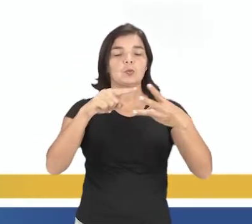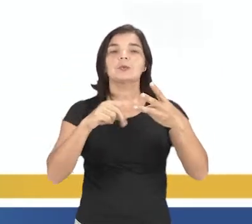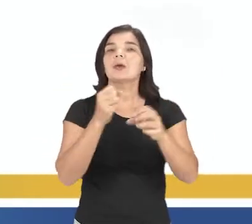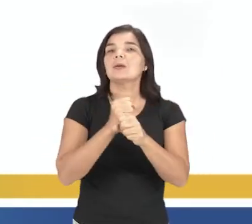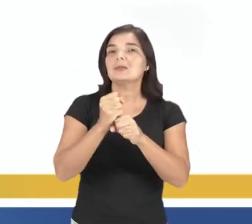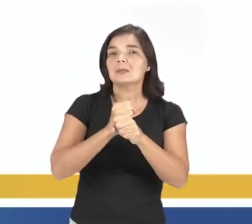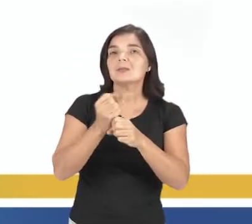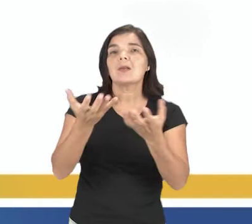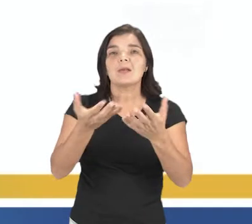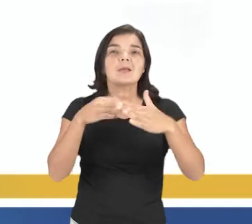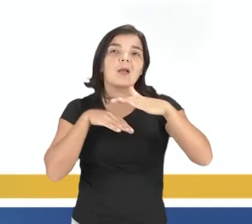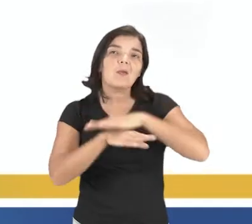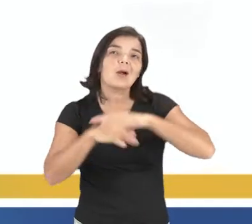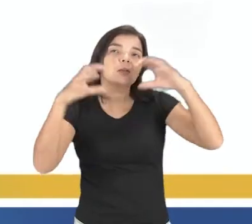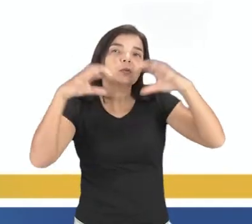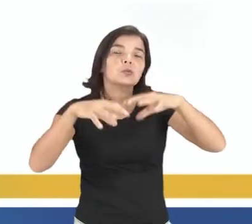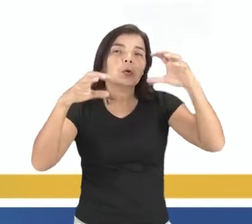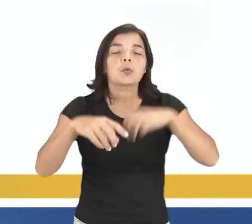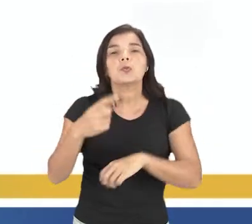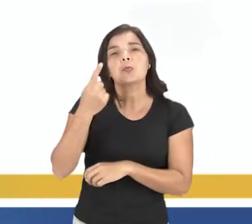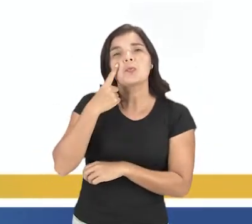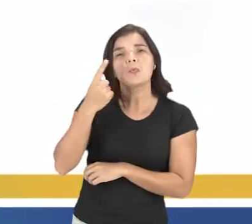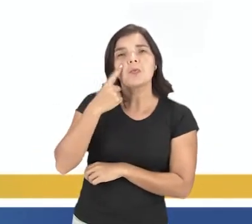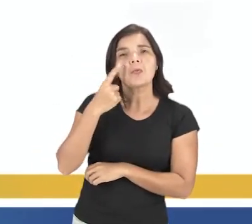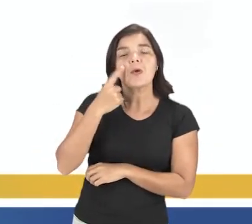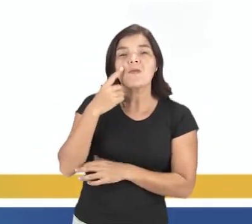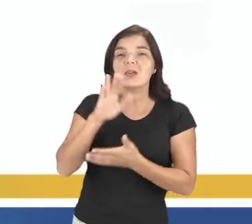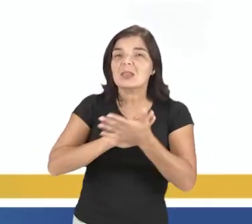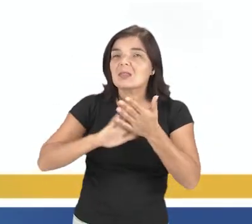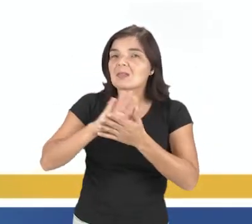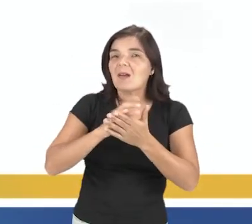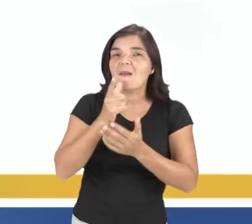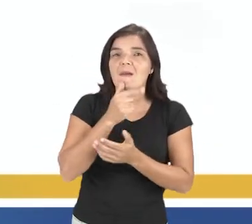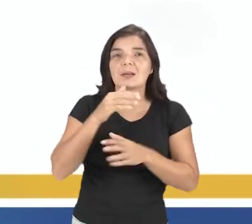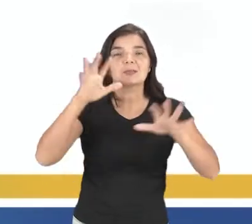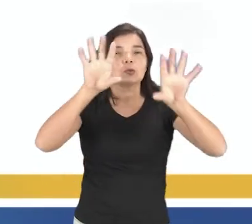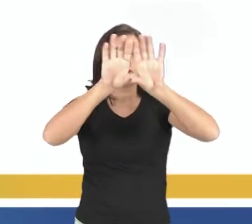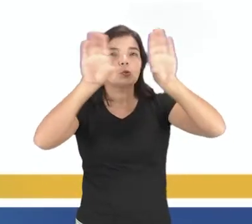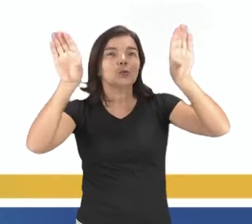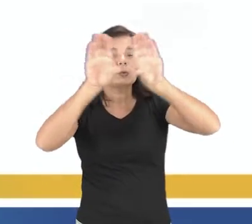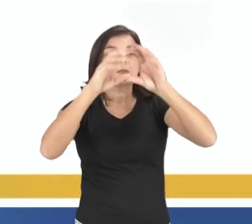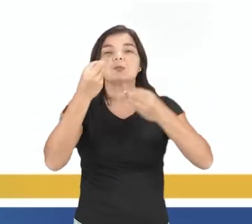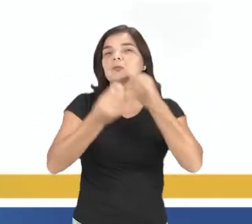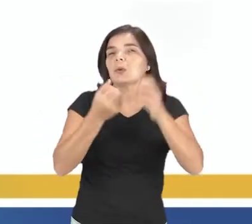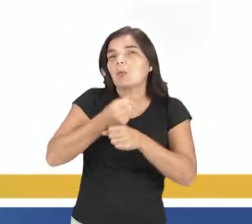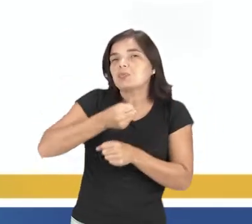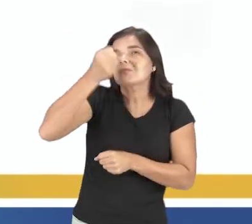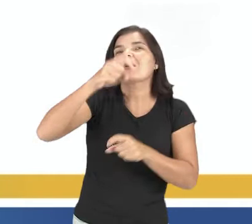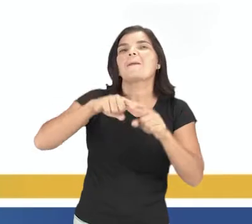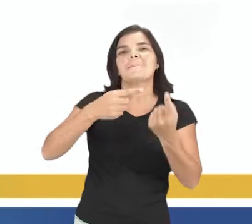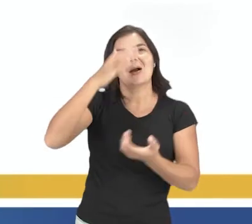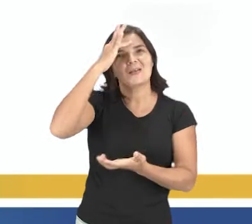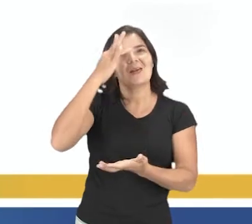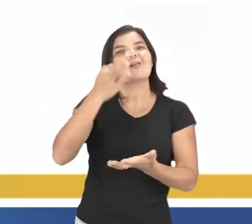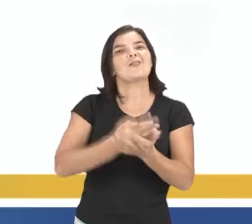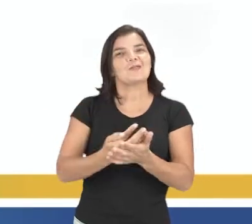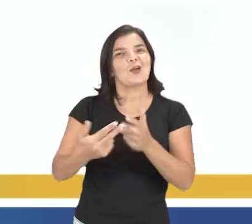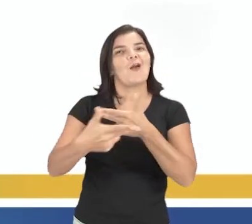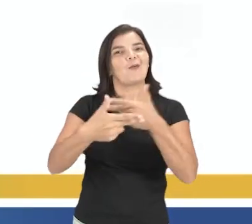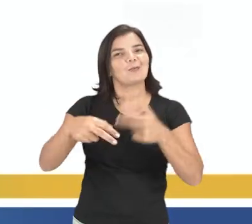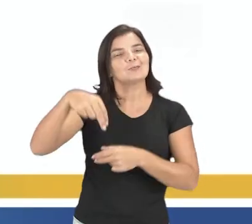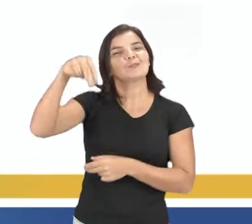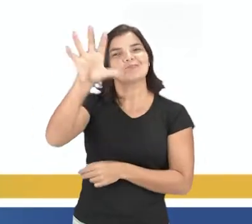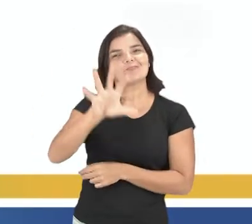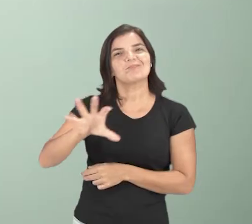ele quer guardar a chuva. Nunca viu nenhuma água caindo do céu. Não sabe como o guarda-chuva funciona, mas ter fé é coisa de